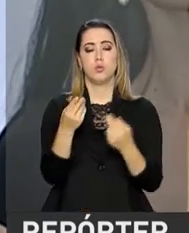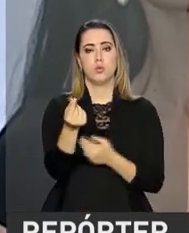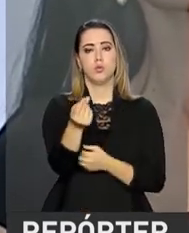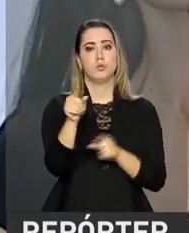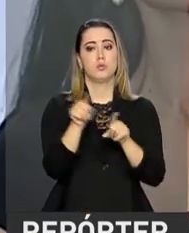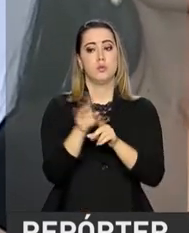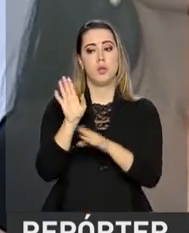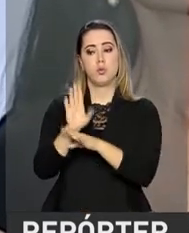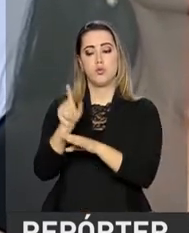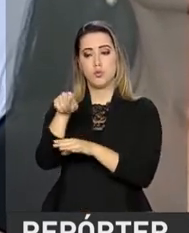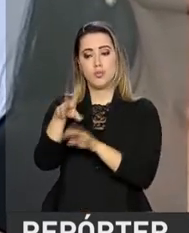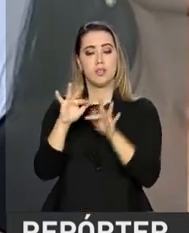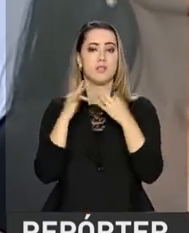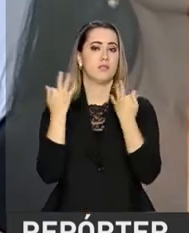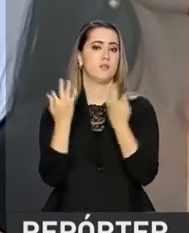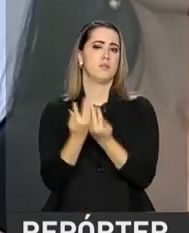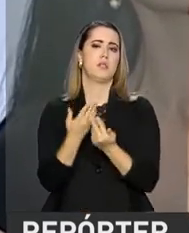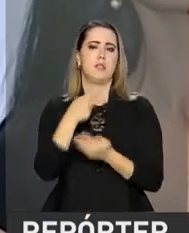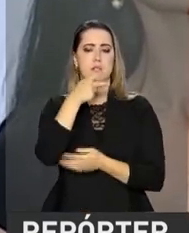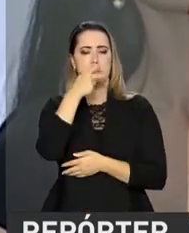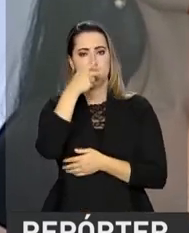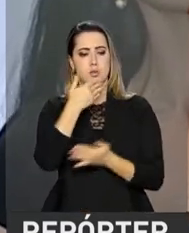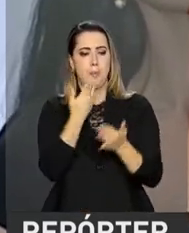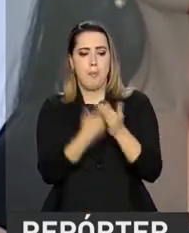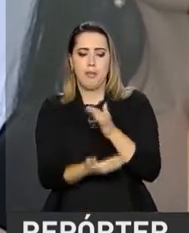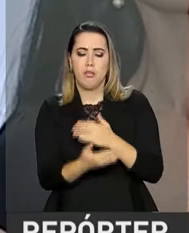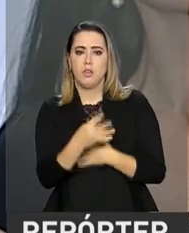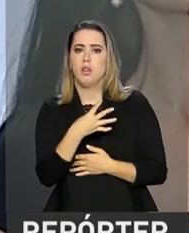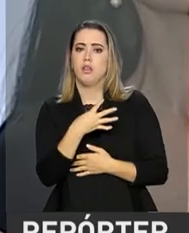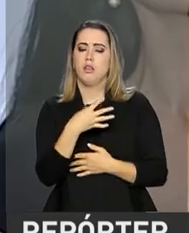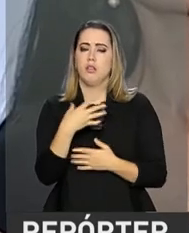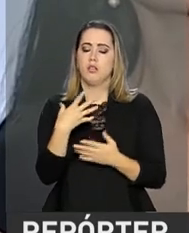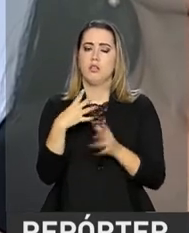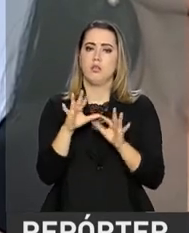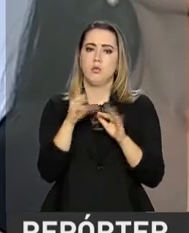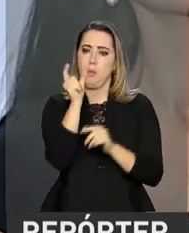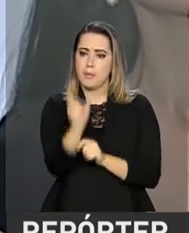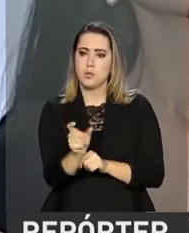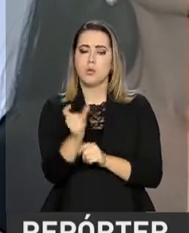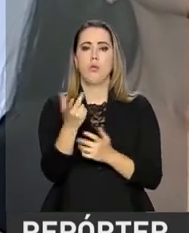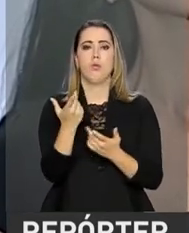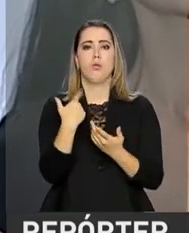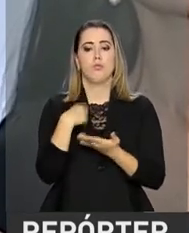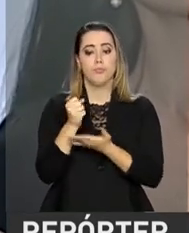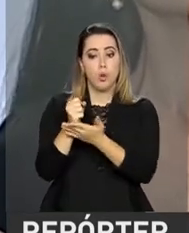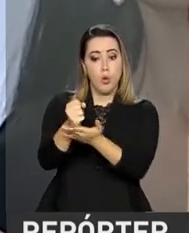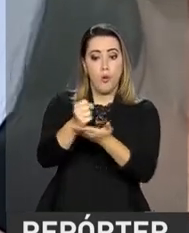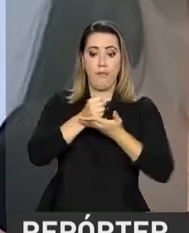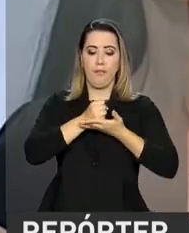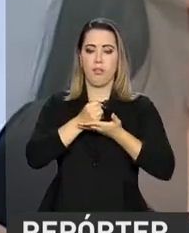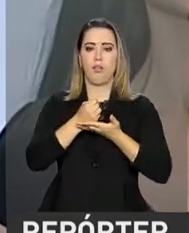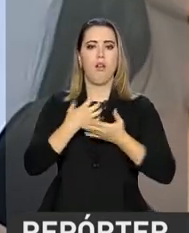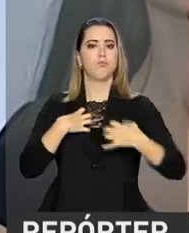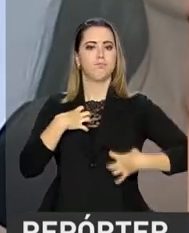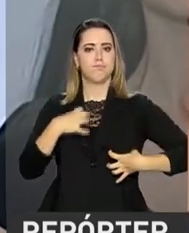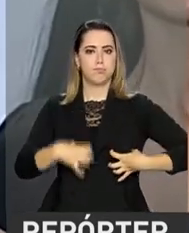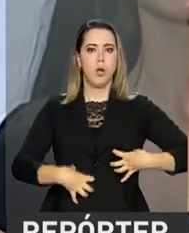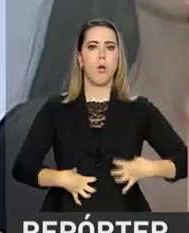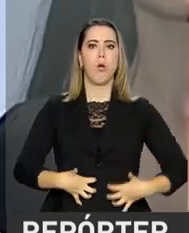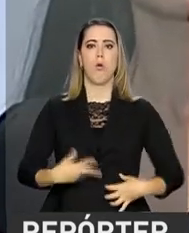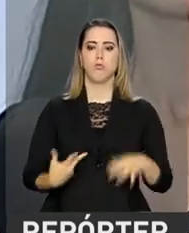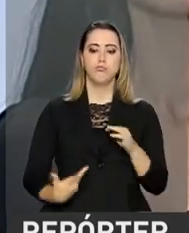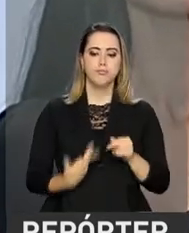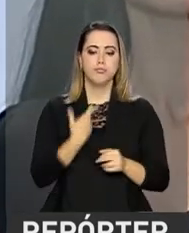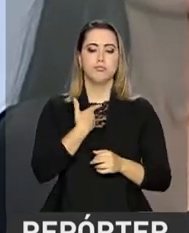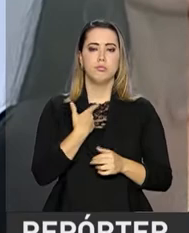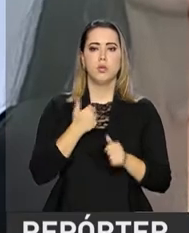às famílias que possam eventualmente é confirmar uma doação são doadores potenciais onde a pessoa